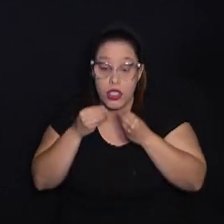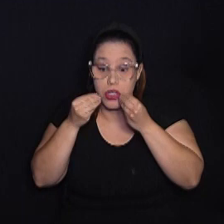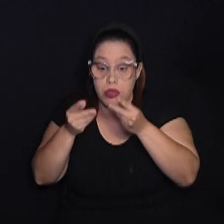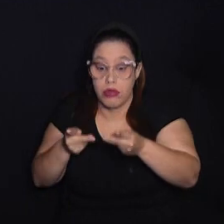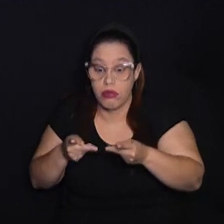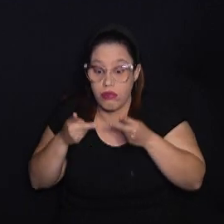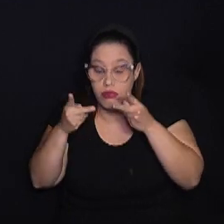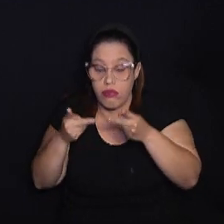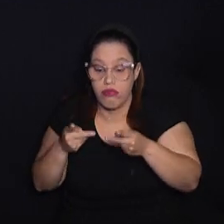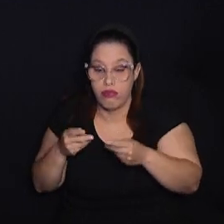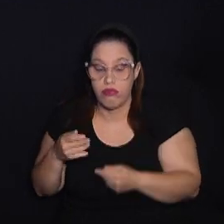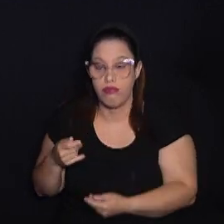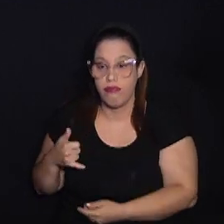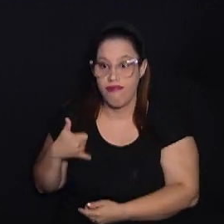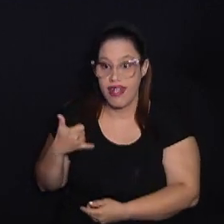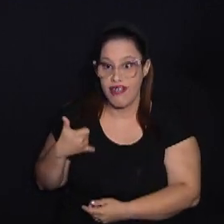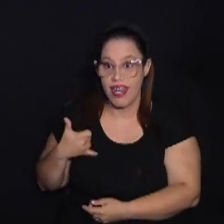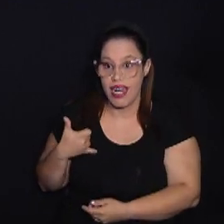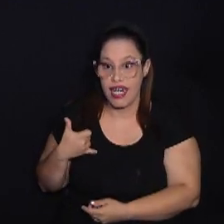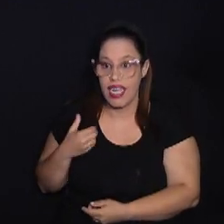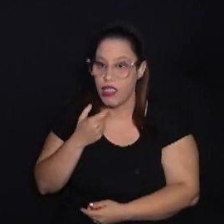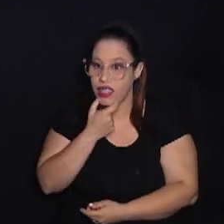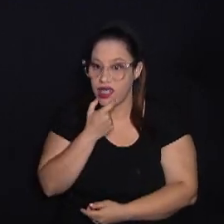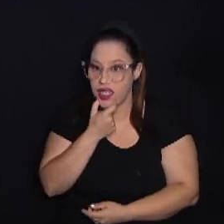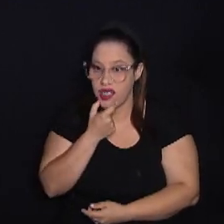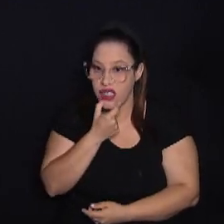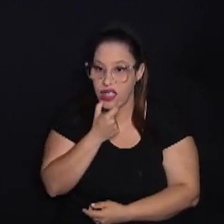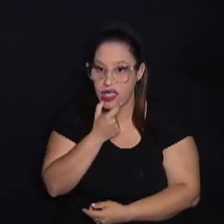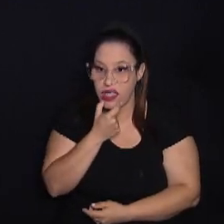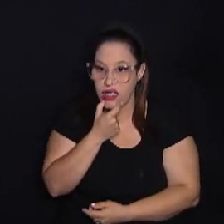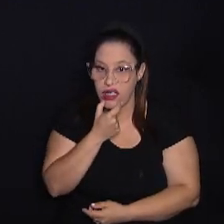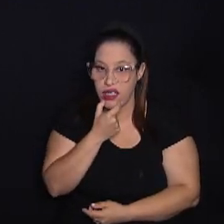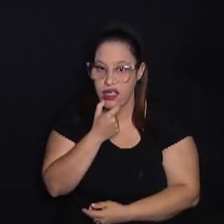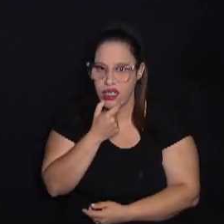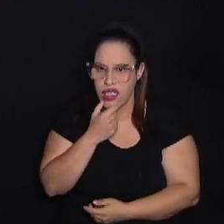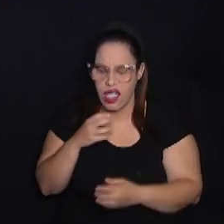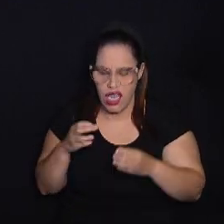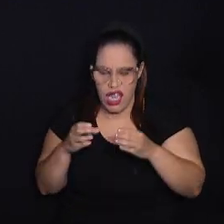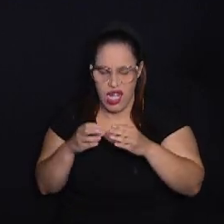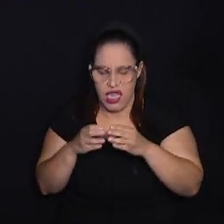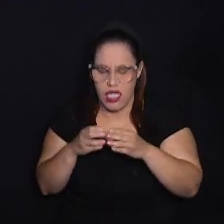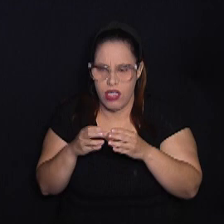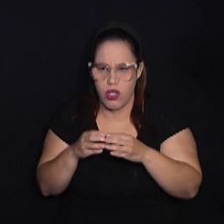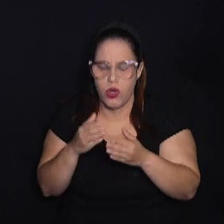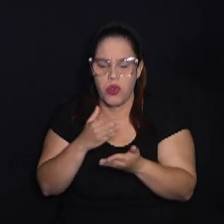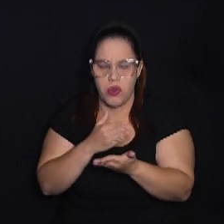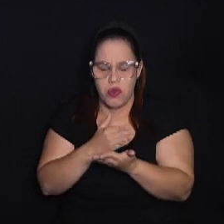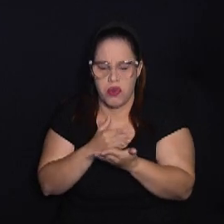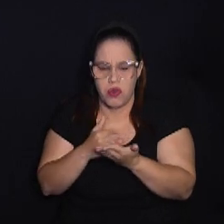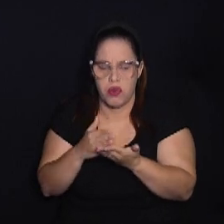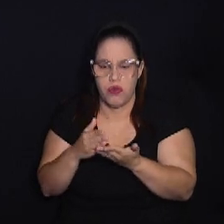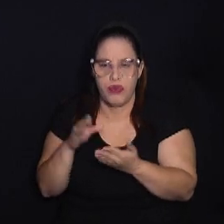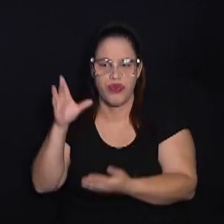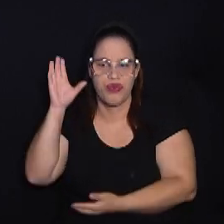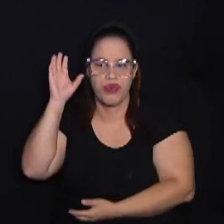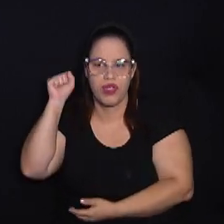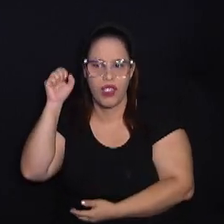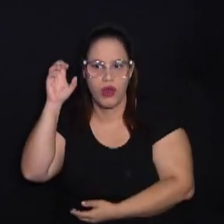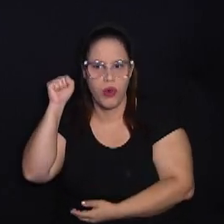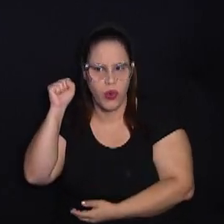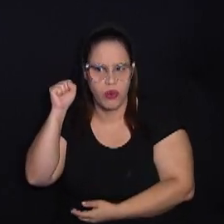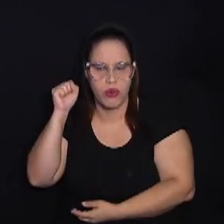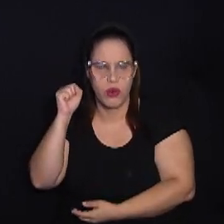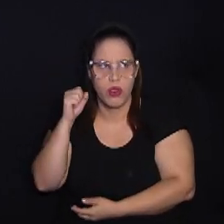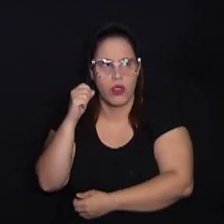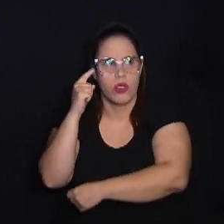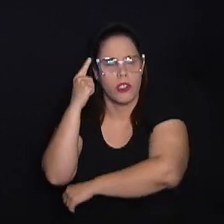falar a idade em inglês. Em círculo começou. Ouvi claramente